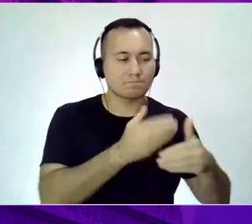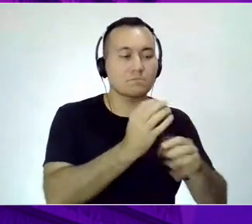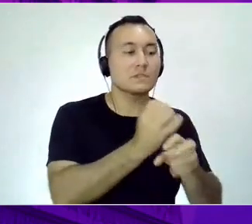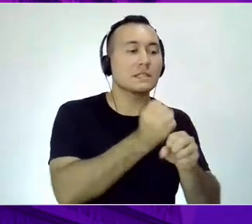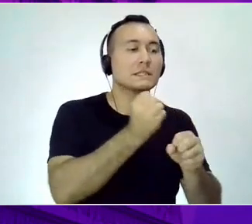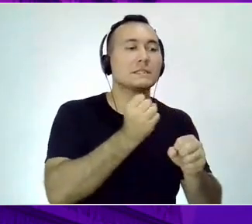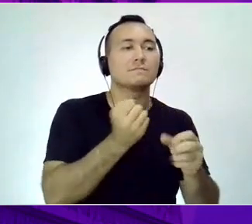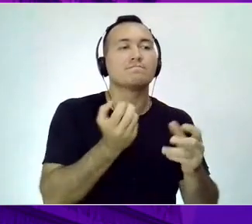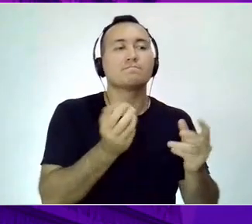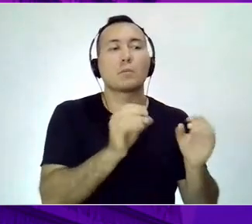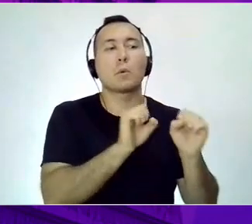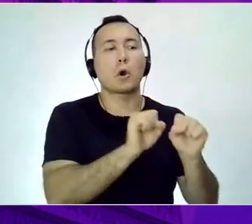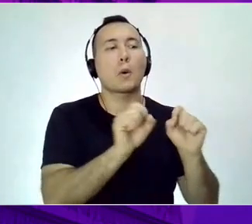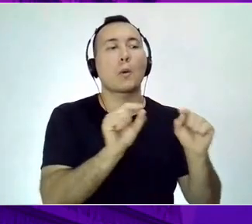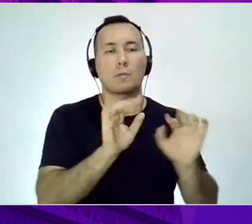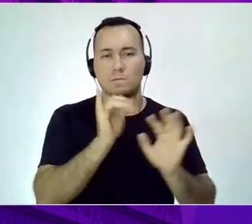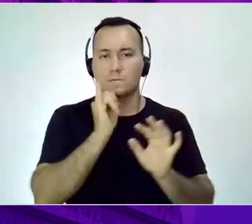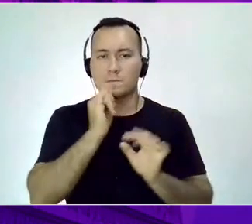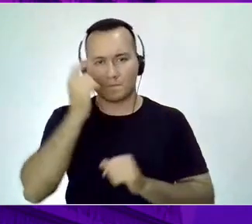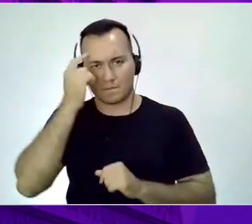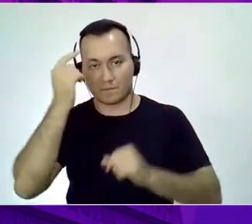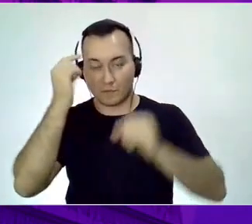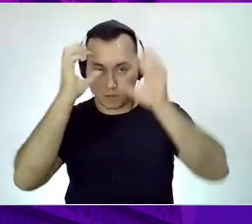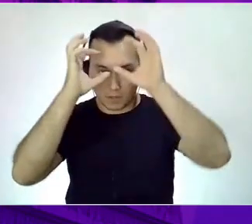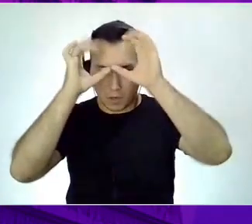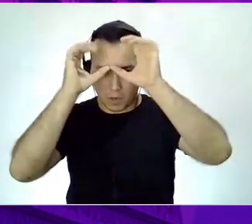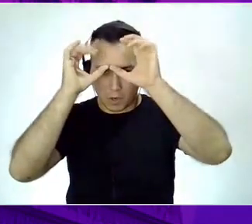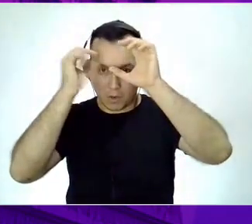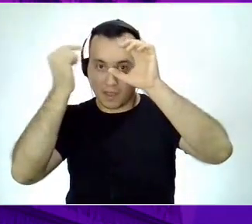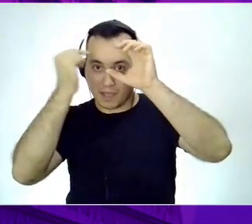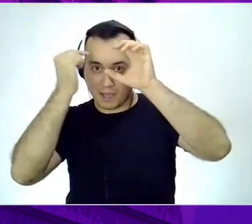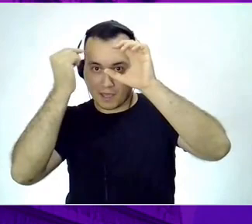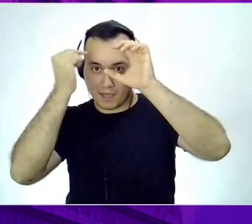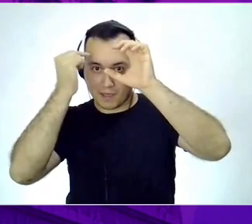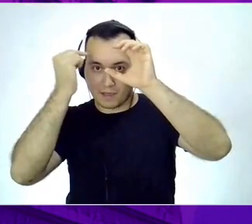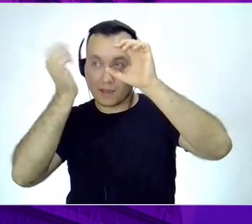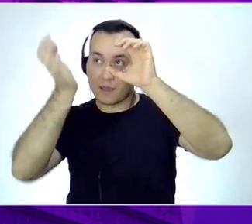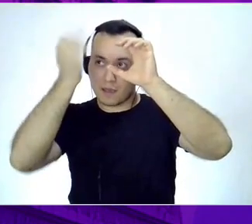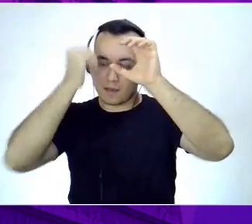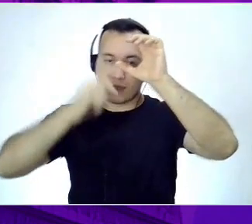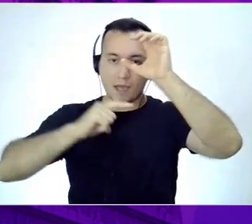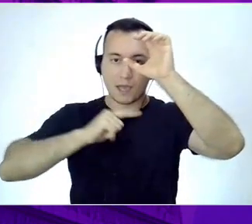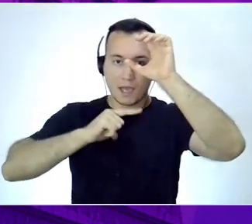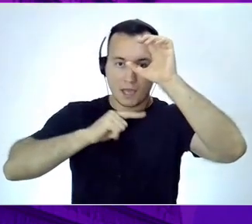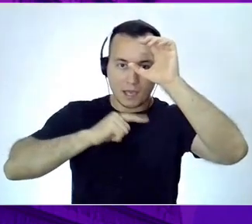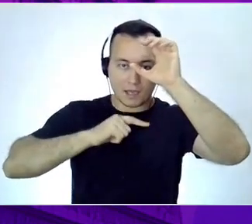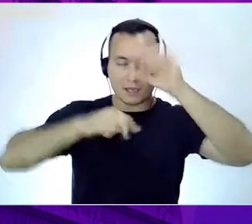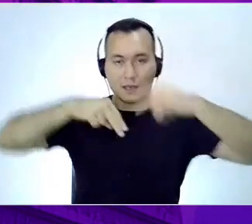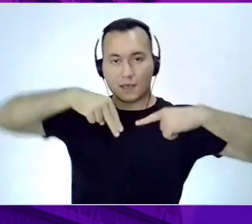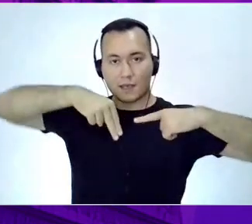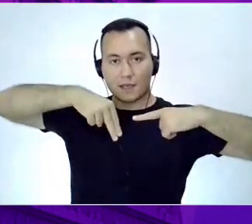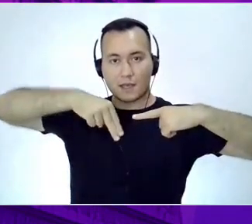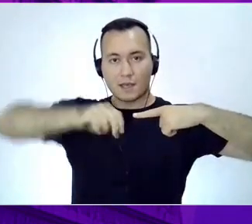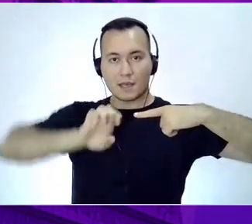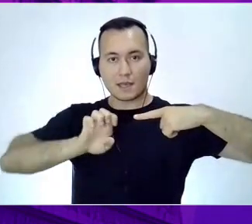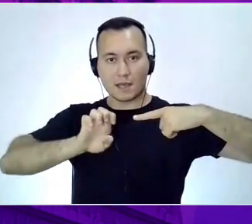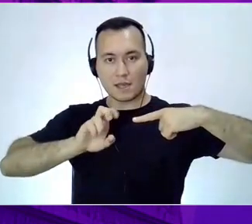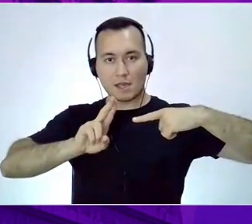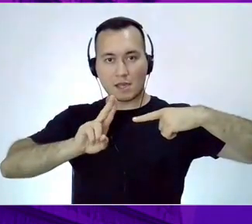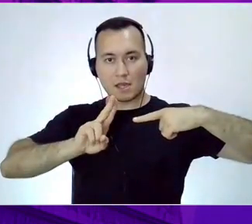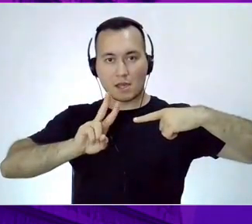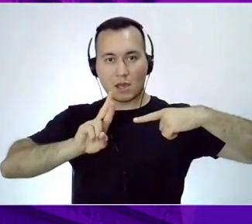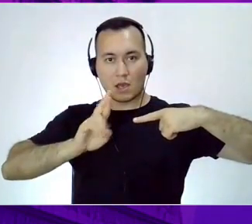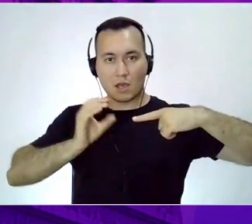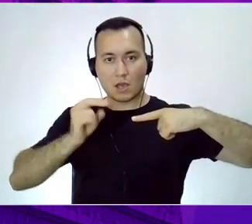a gente pode ter uma quantidade enorme de camadas entre o input e o output,